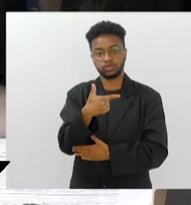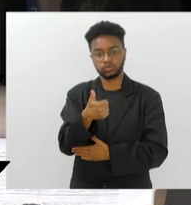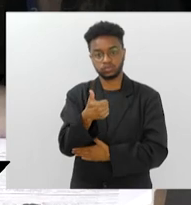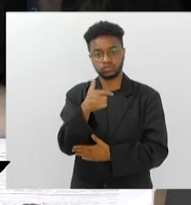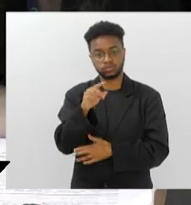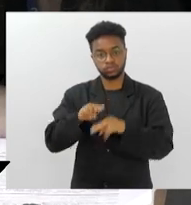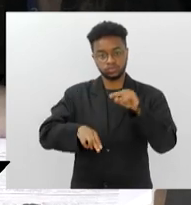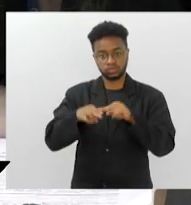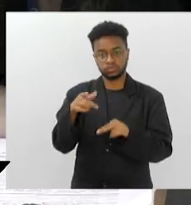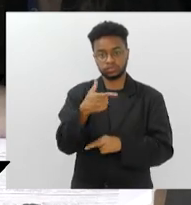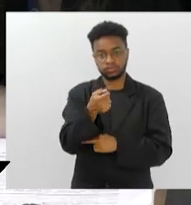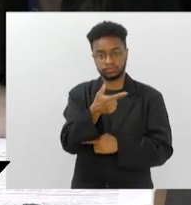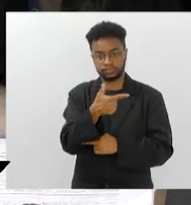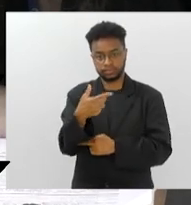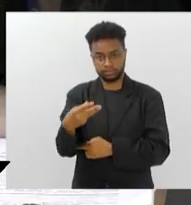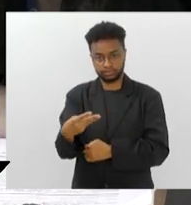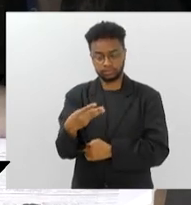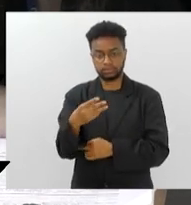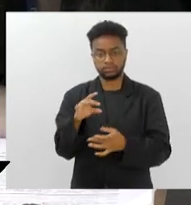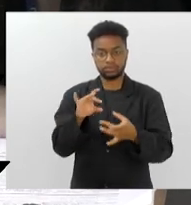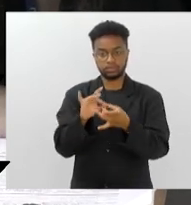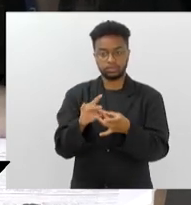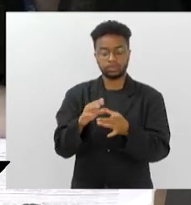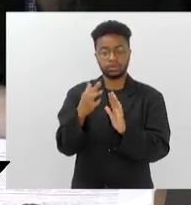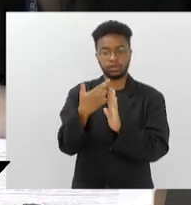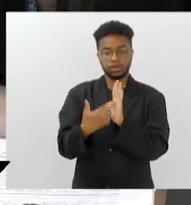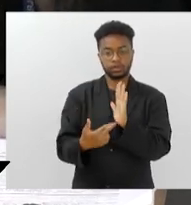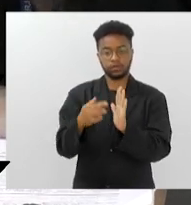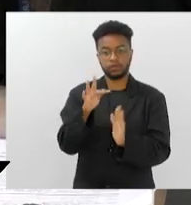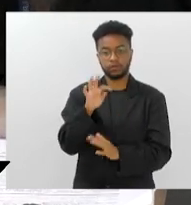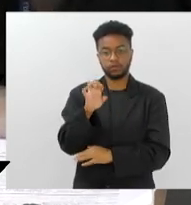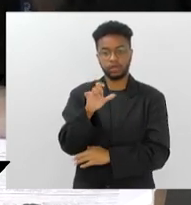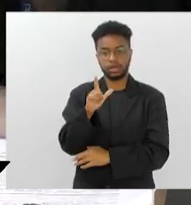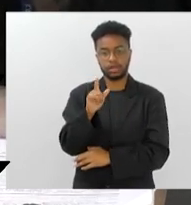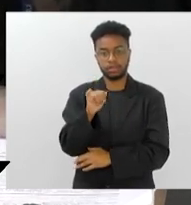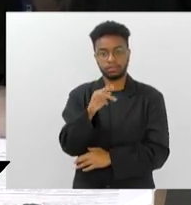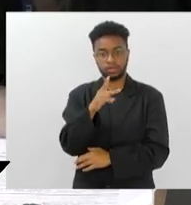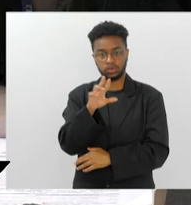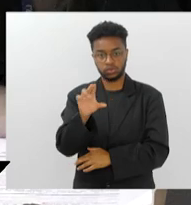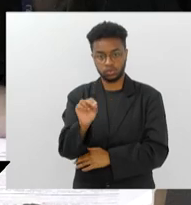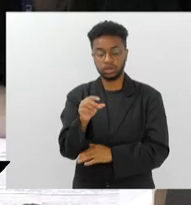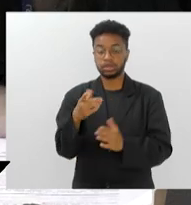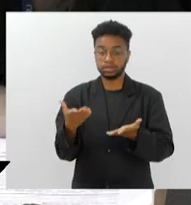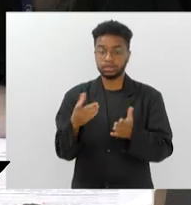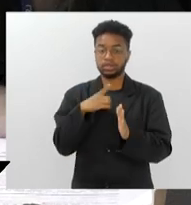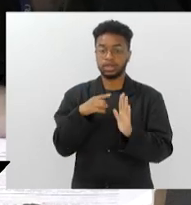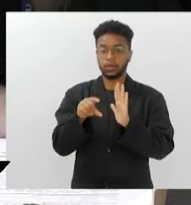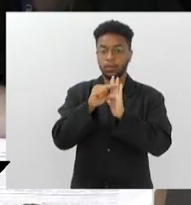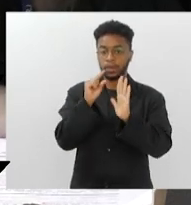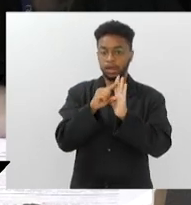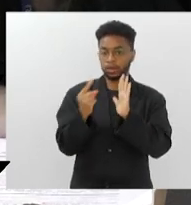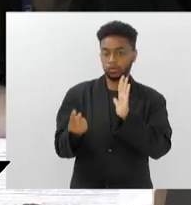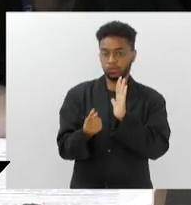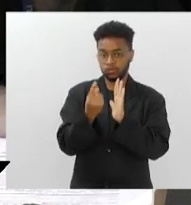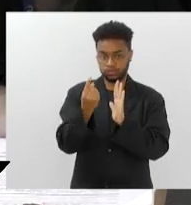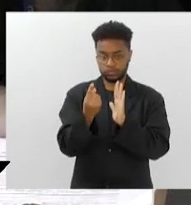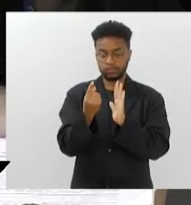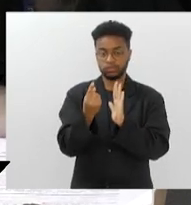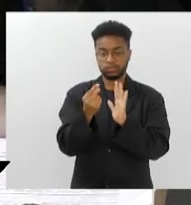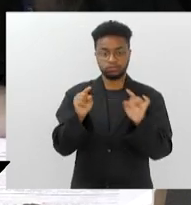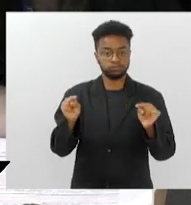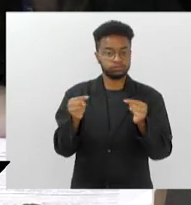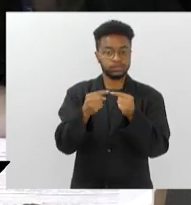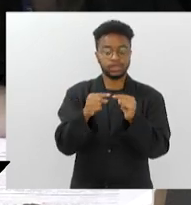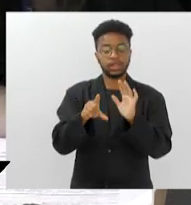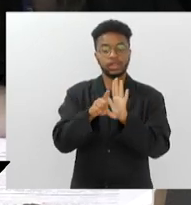pelo relator Felipinho raves E aí tem como parágrafo único né Eh para os efeitos dessa lei